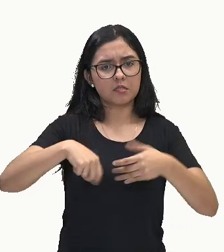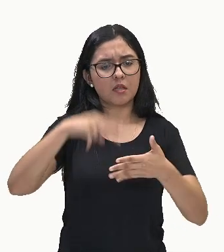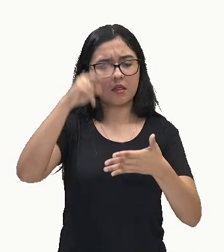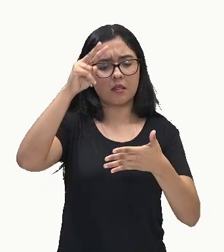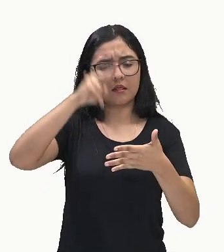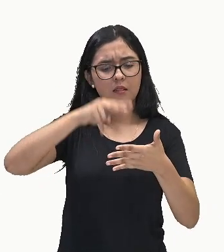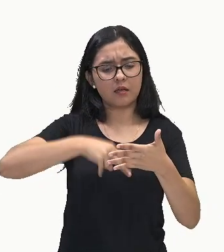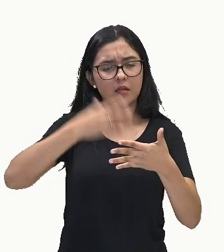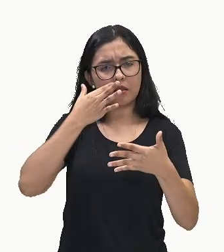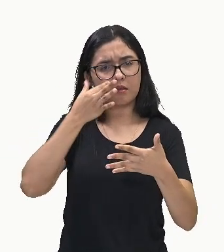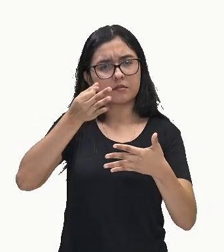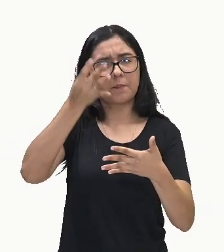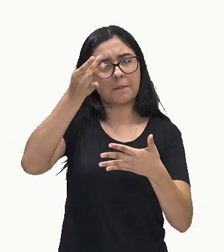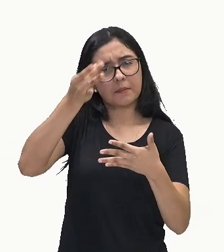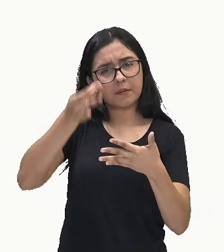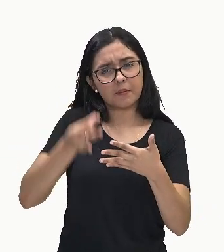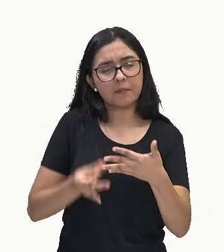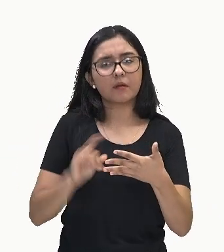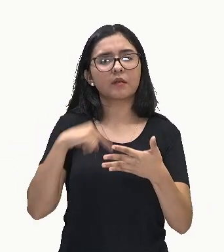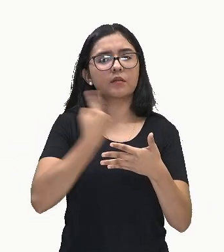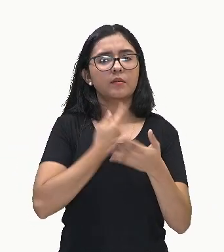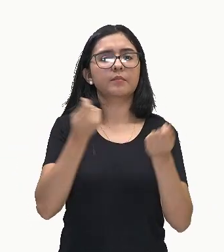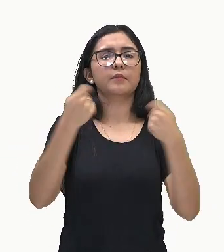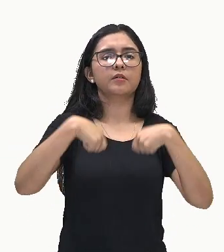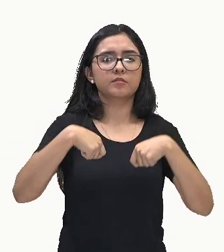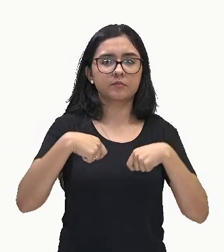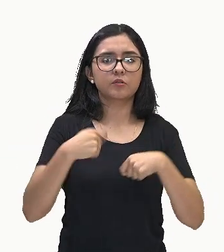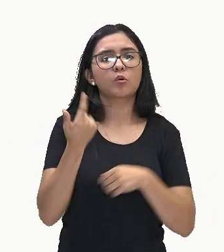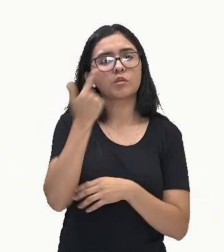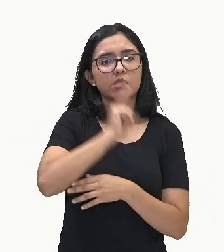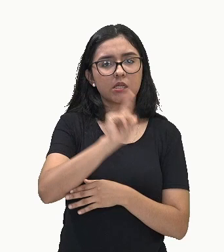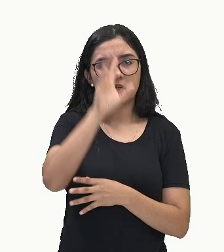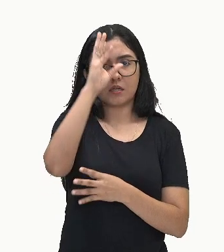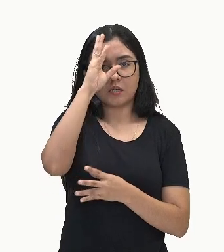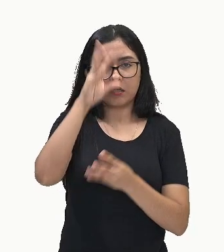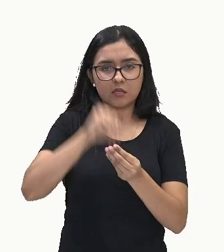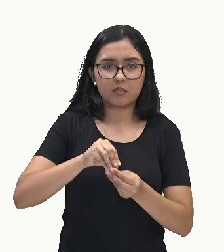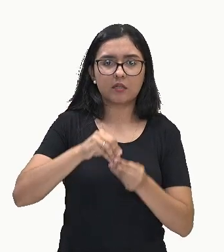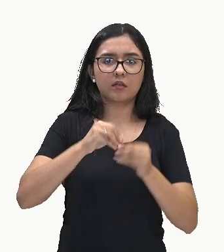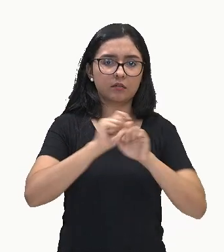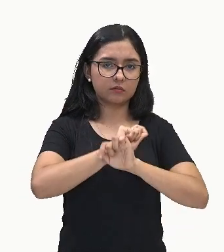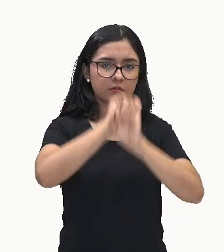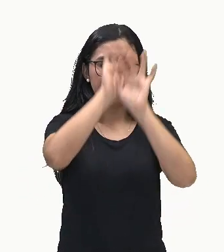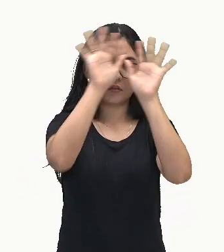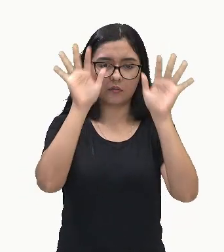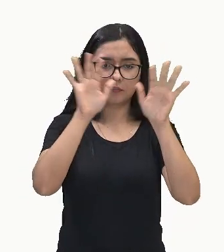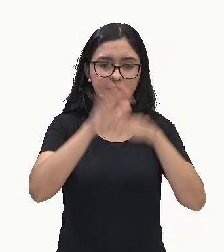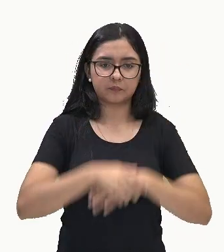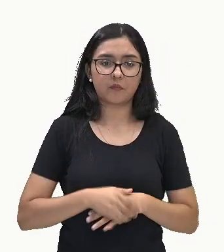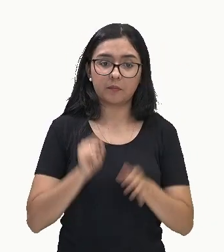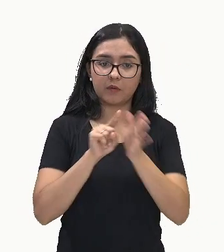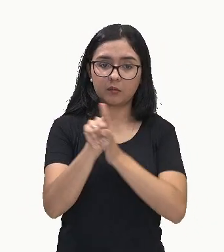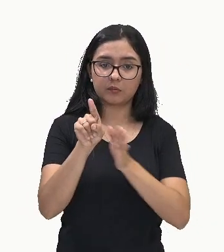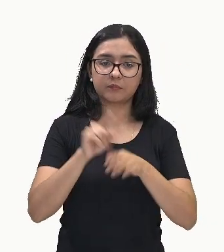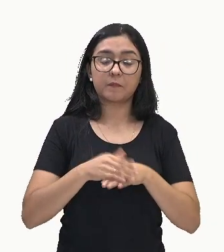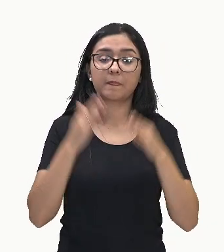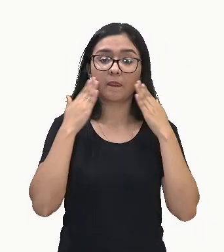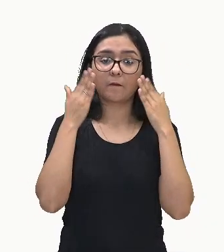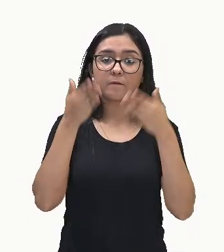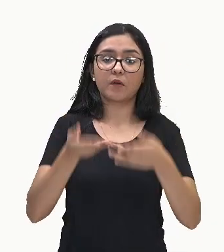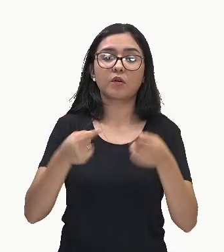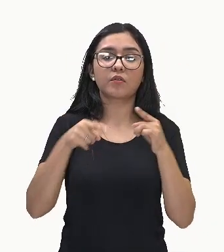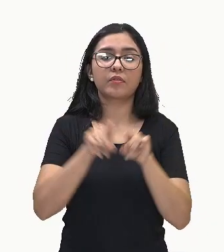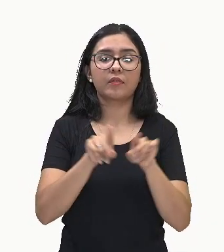bastante atenta para que a gente possa fazer né a interpretação correta do problema focando também